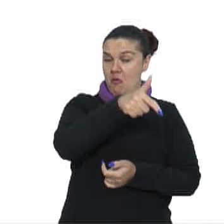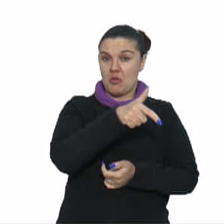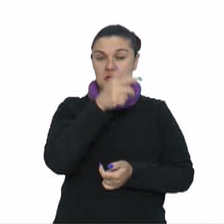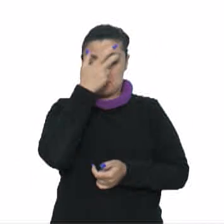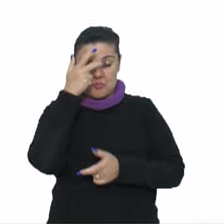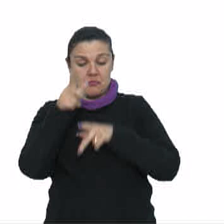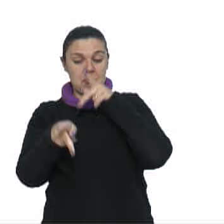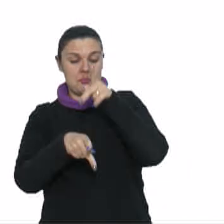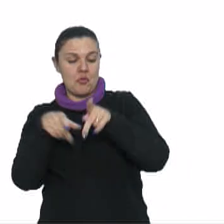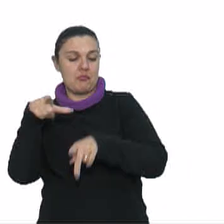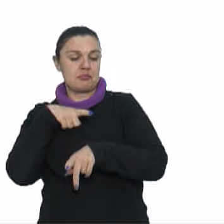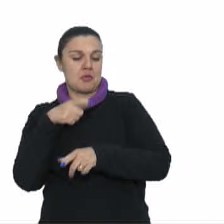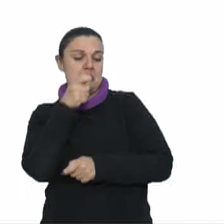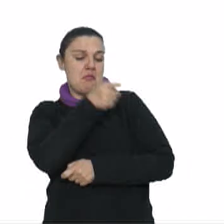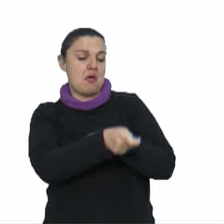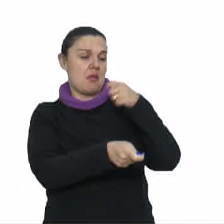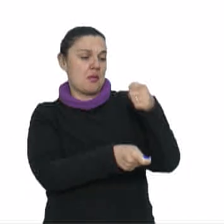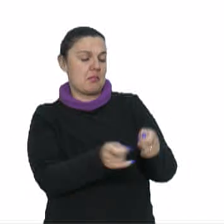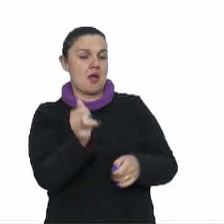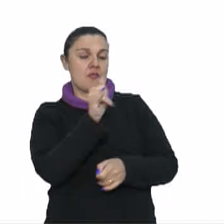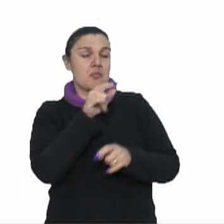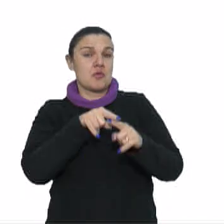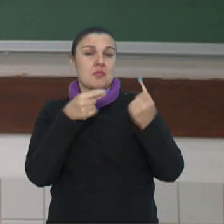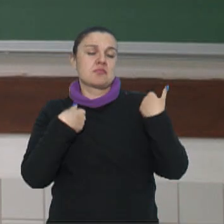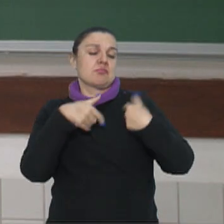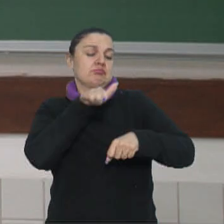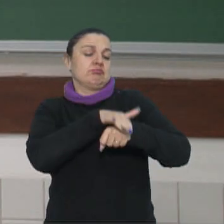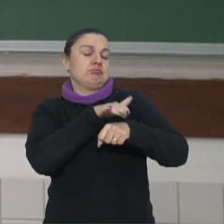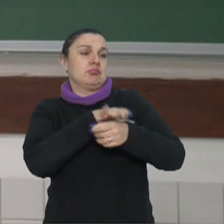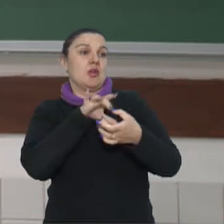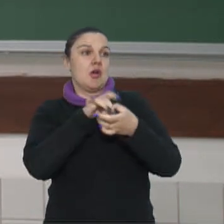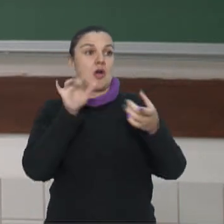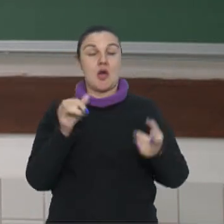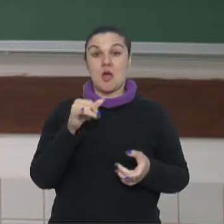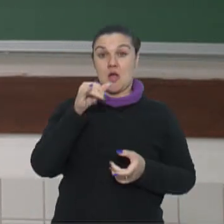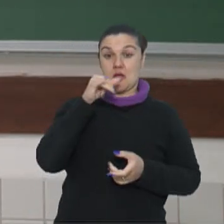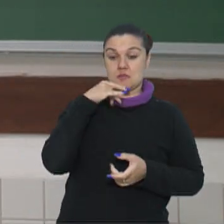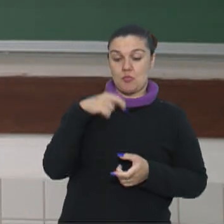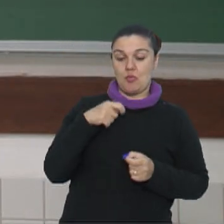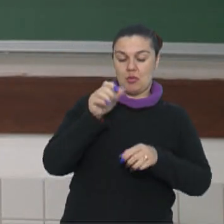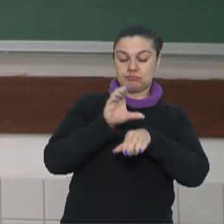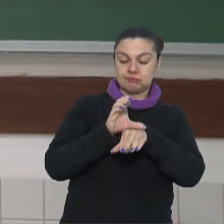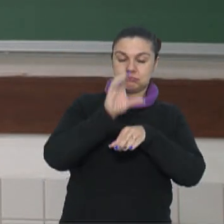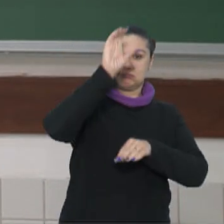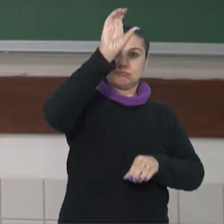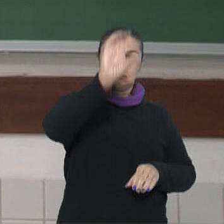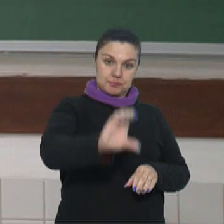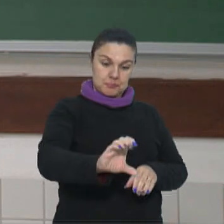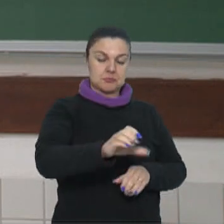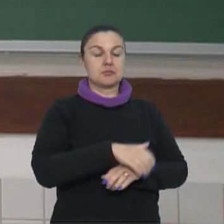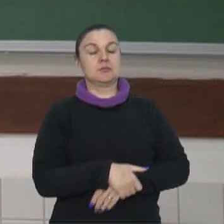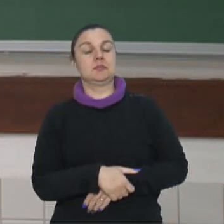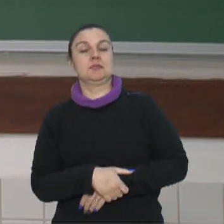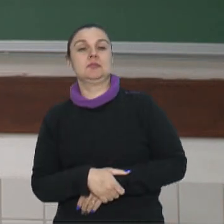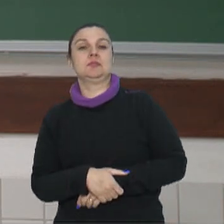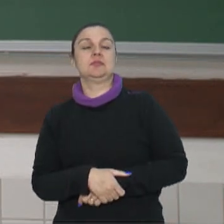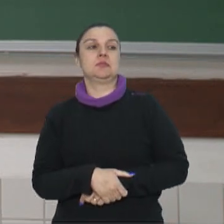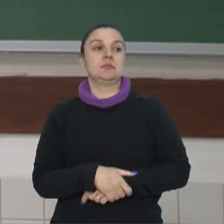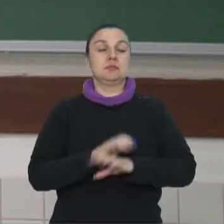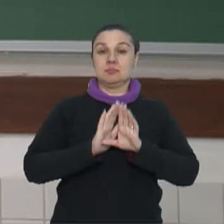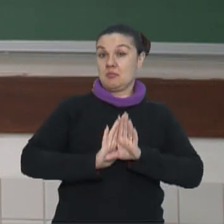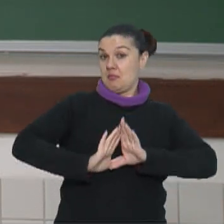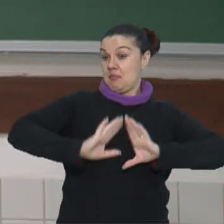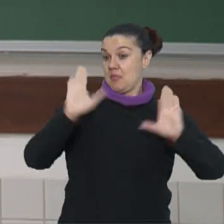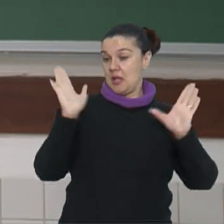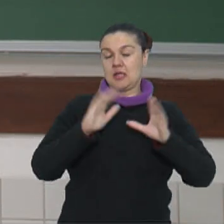mas tinham relativa autonomia. Vamos imaginar uma cidade próxima. Ó, eu pago aqui, chegou ali como os cobradores de impostos aztecas, paguei para